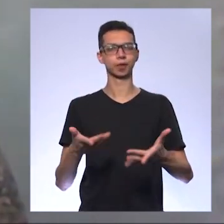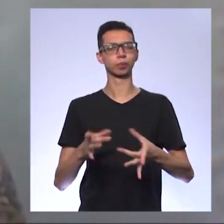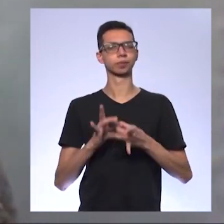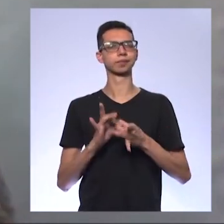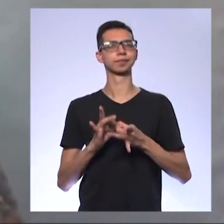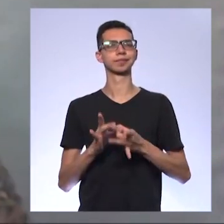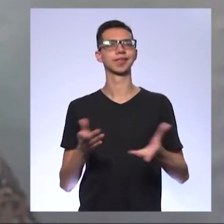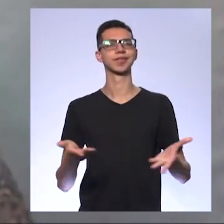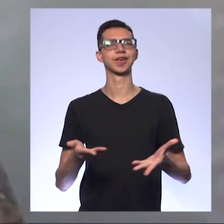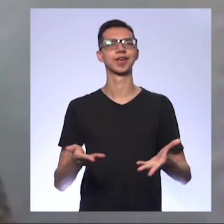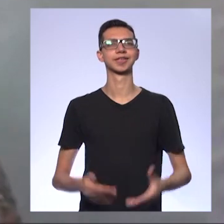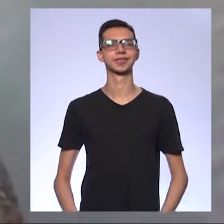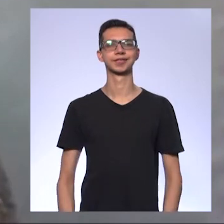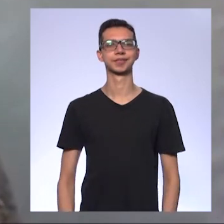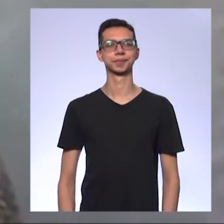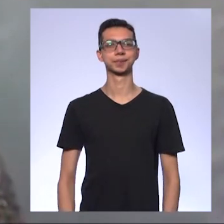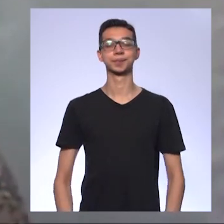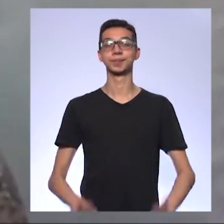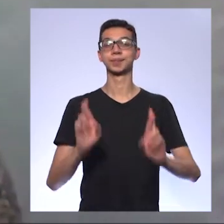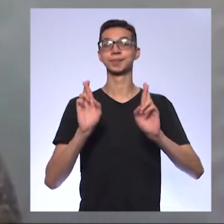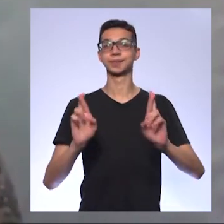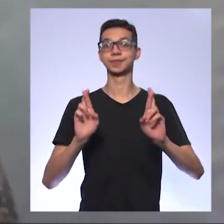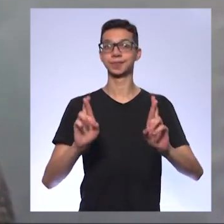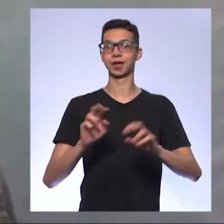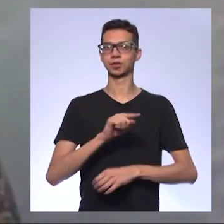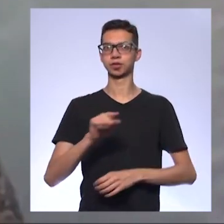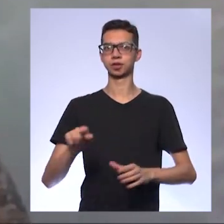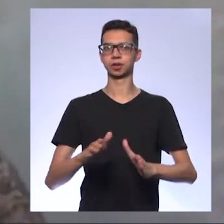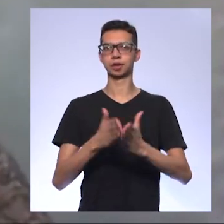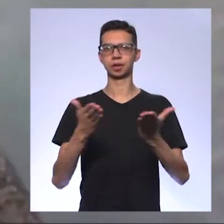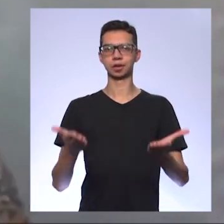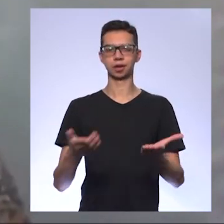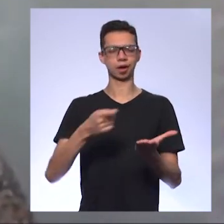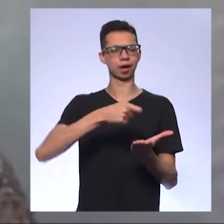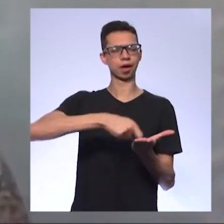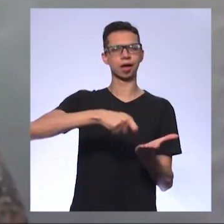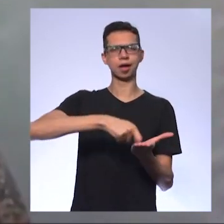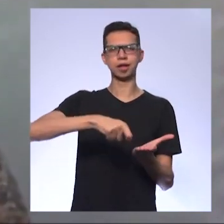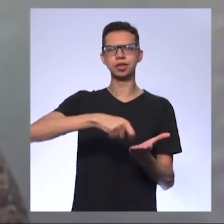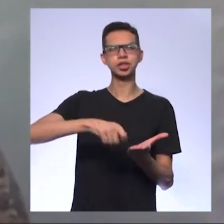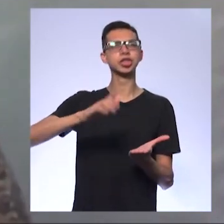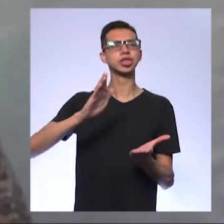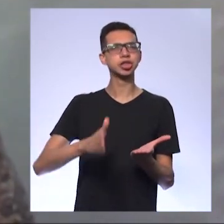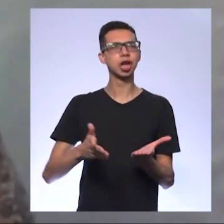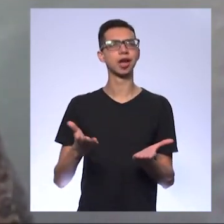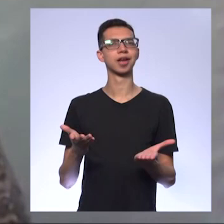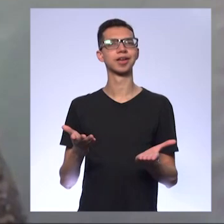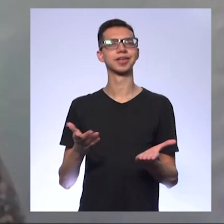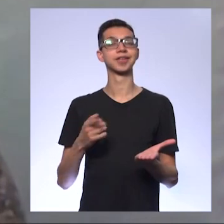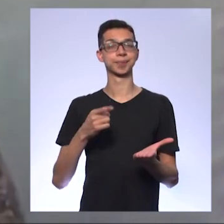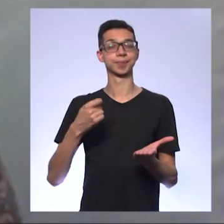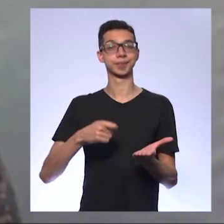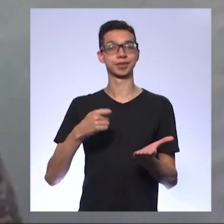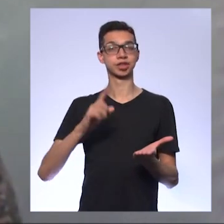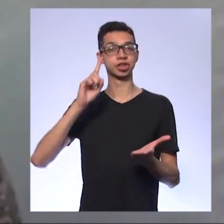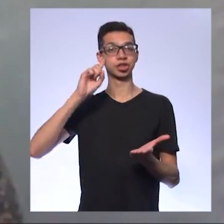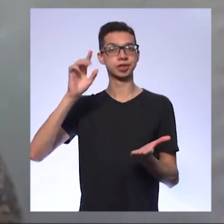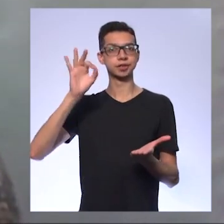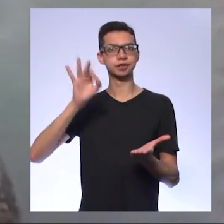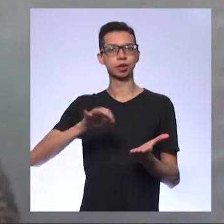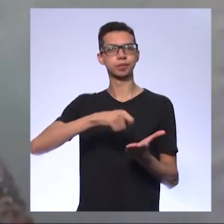Vocês lembram disso? E teve um momento da Guerra do Paraguai que eu até comentei assim, pessoal, vocês vão ver mais para